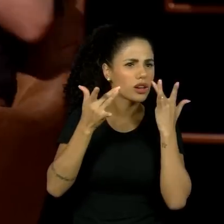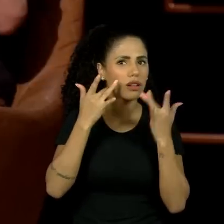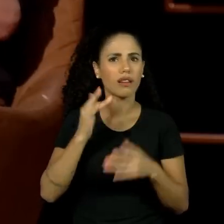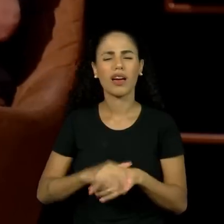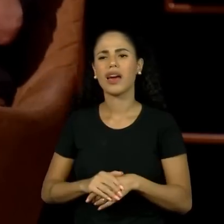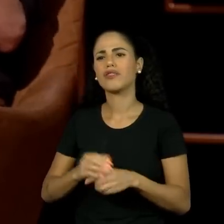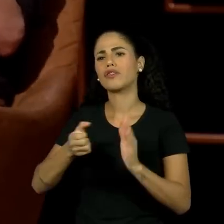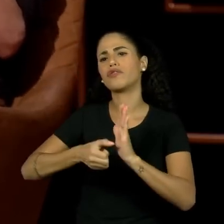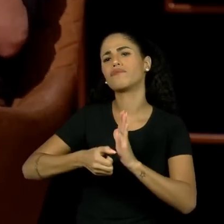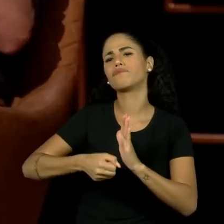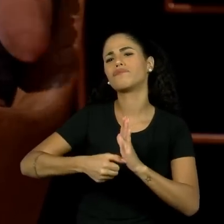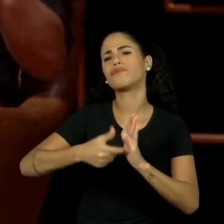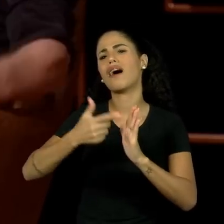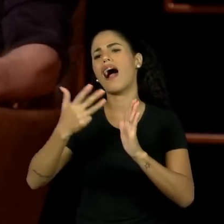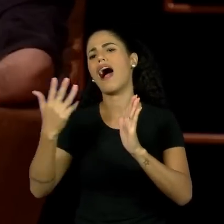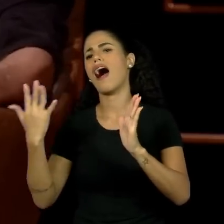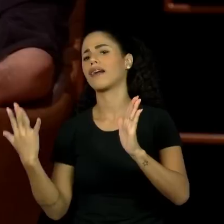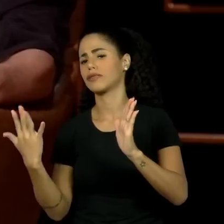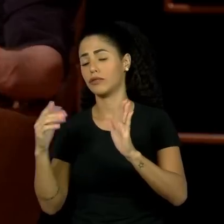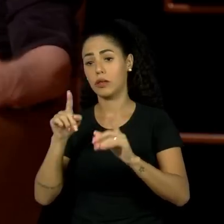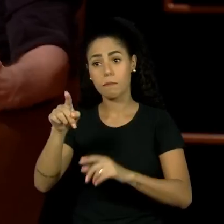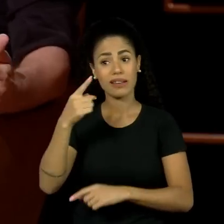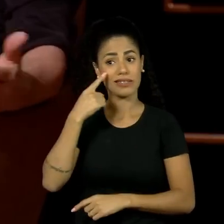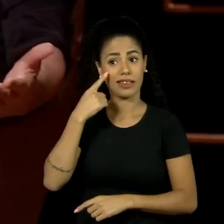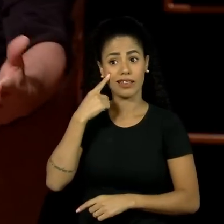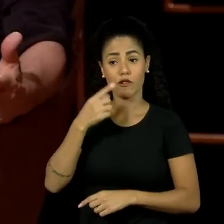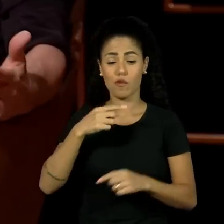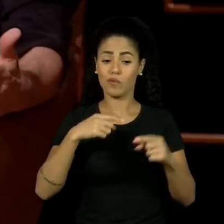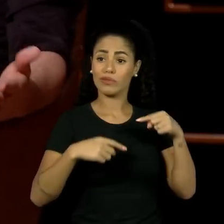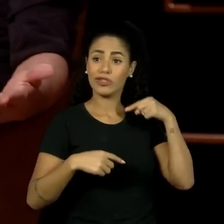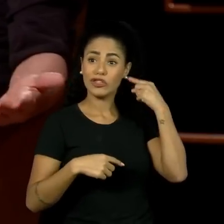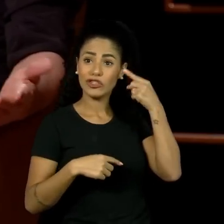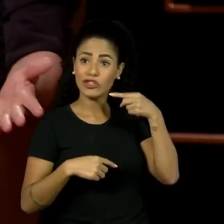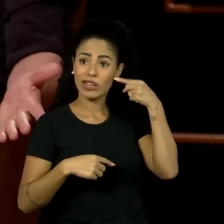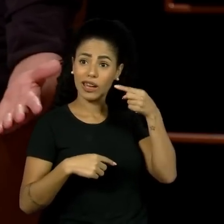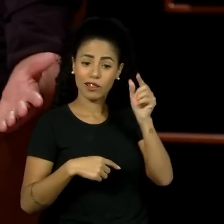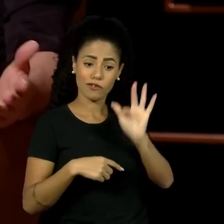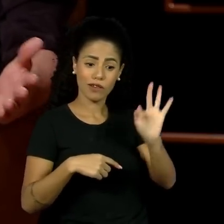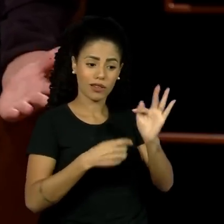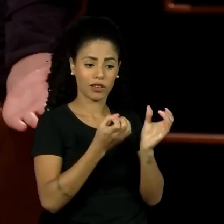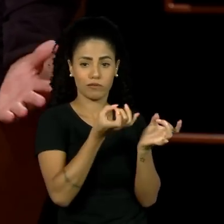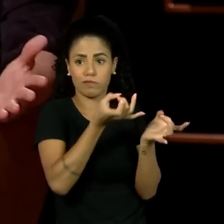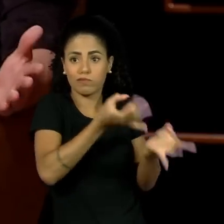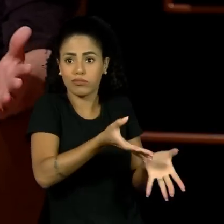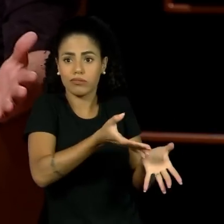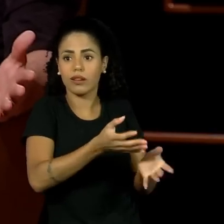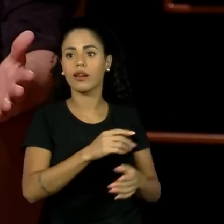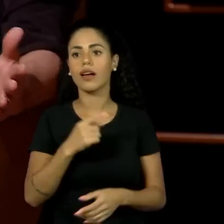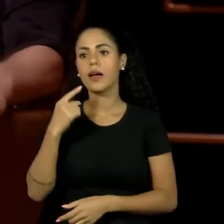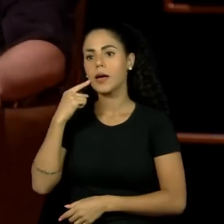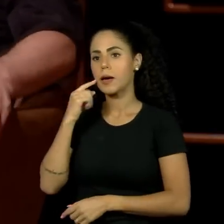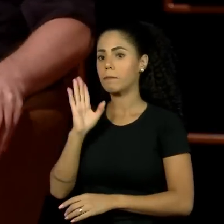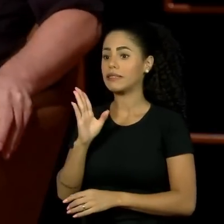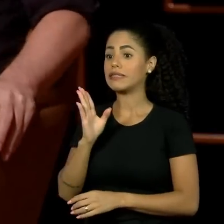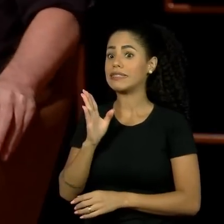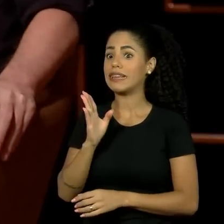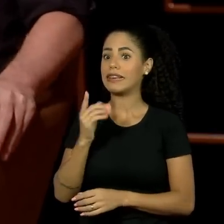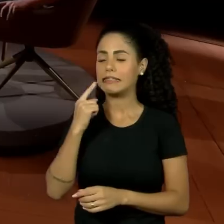vezes. Então, daí, quando eu larguei a faculdade de Direito, em casa você tem que ter uma desculpa.